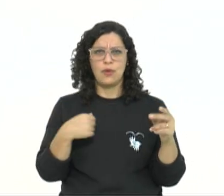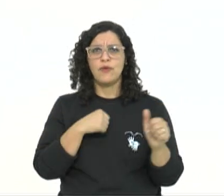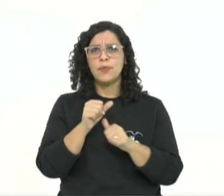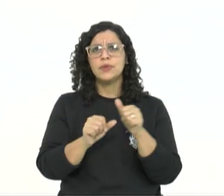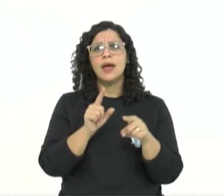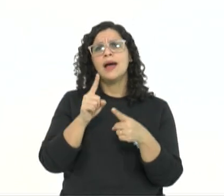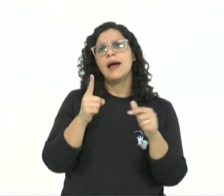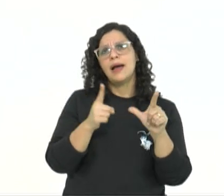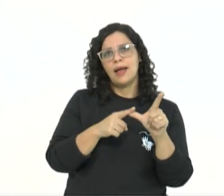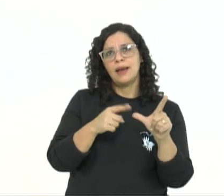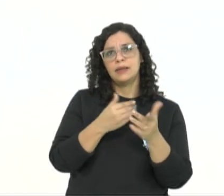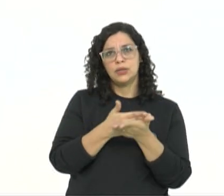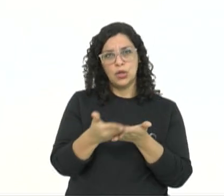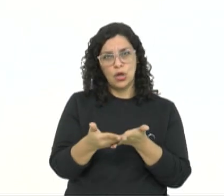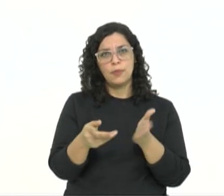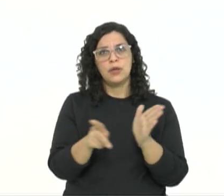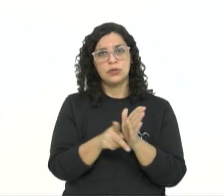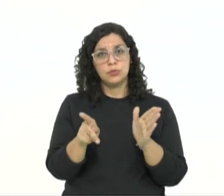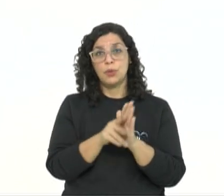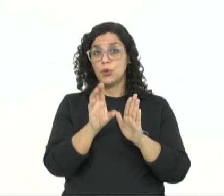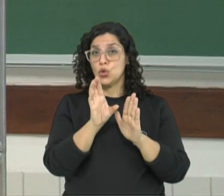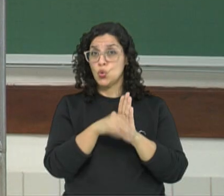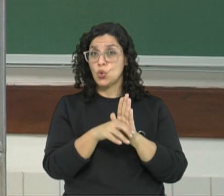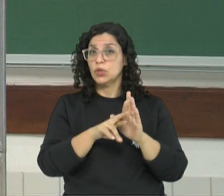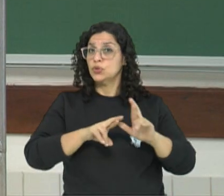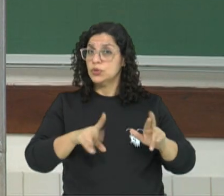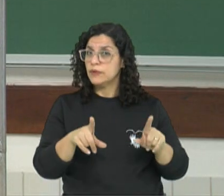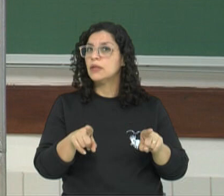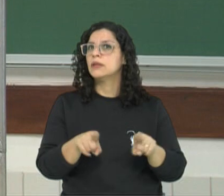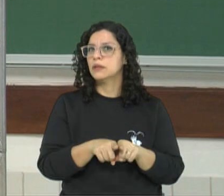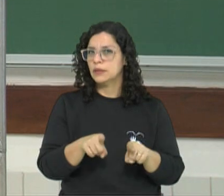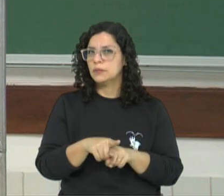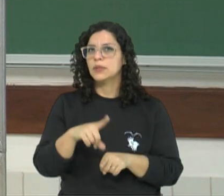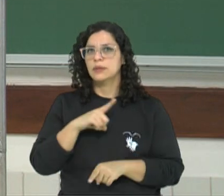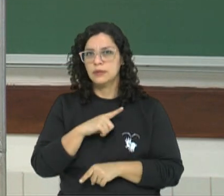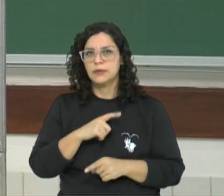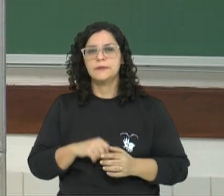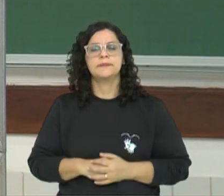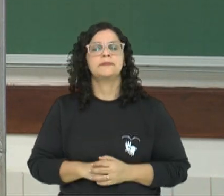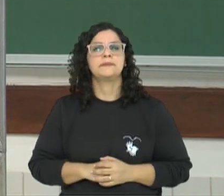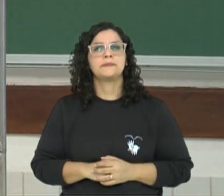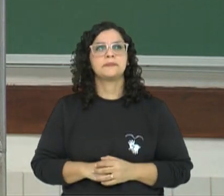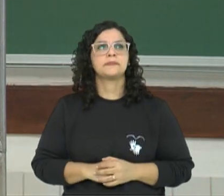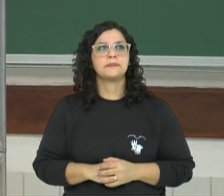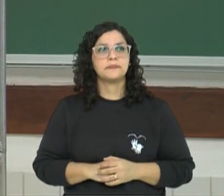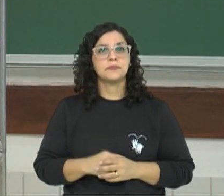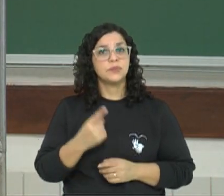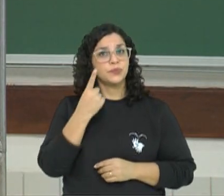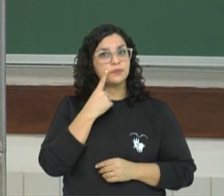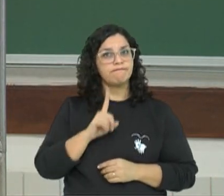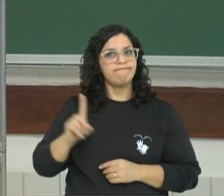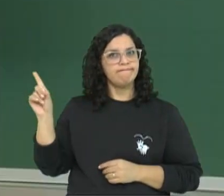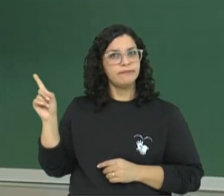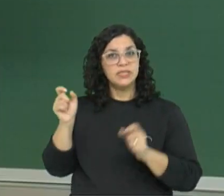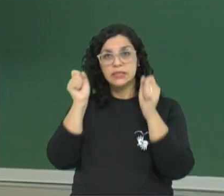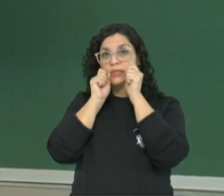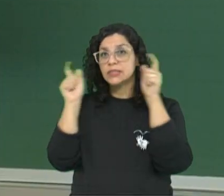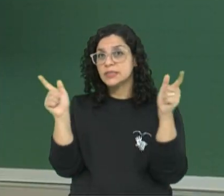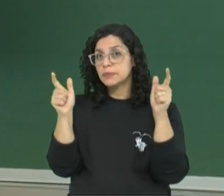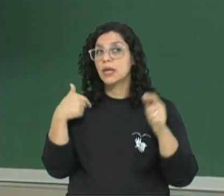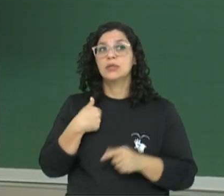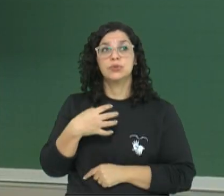que com seu conceito levemente diferente um do outro. Ok, meus queridos? Bem, ficar esperto na questão